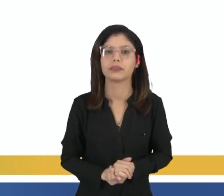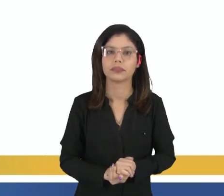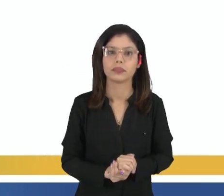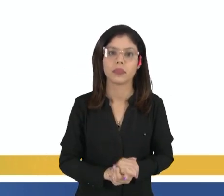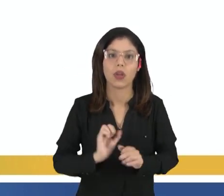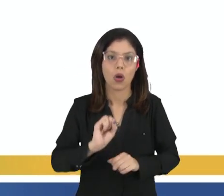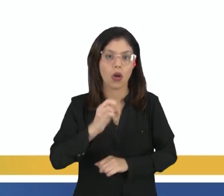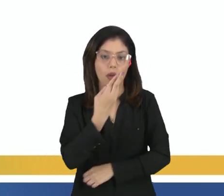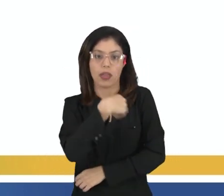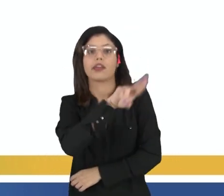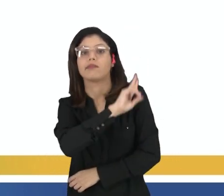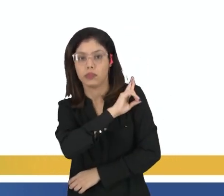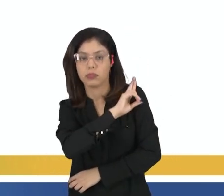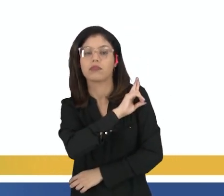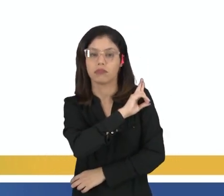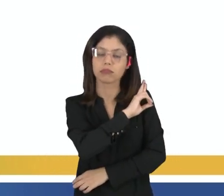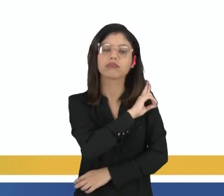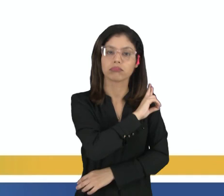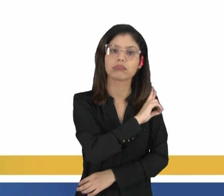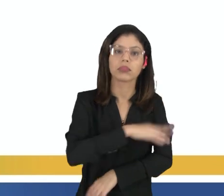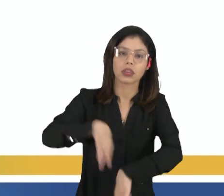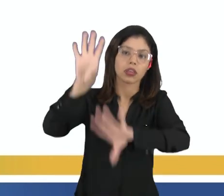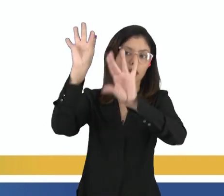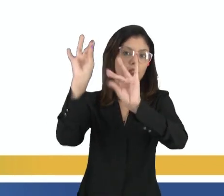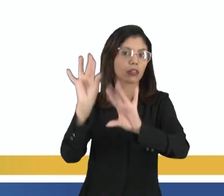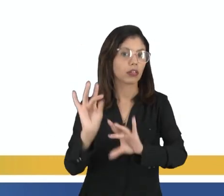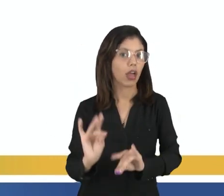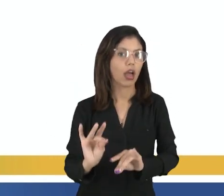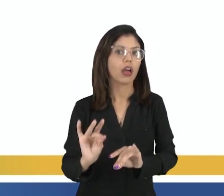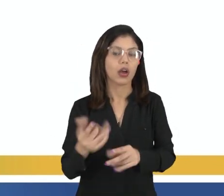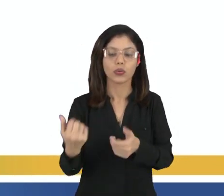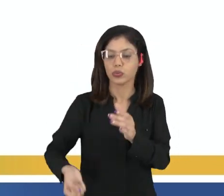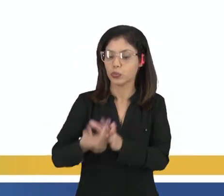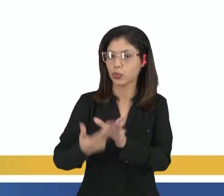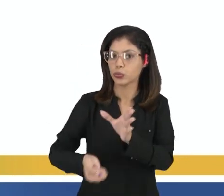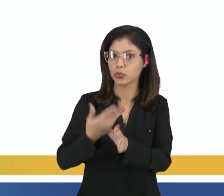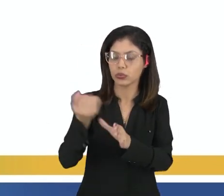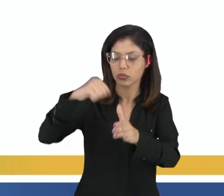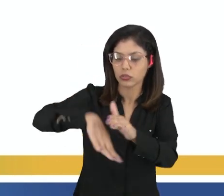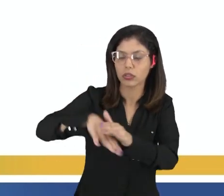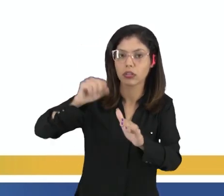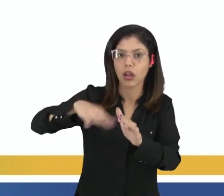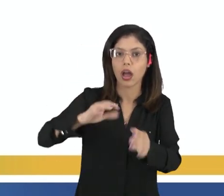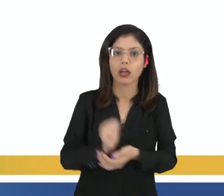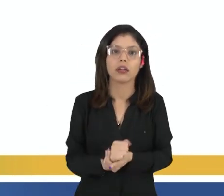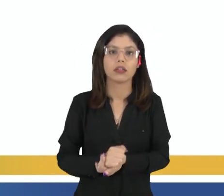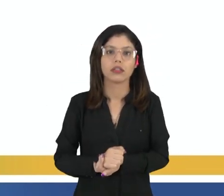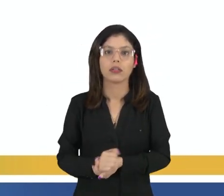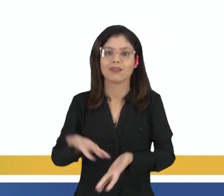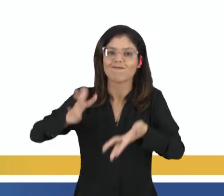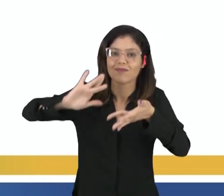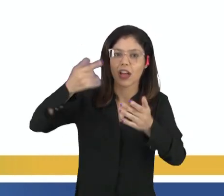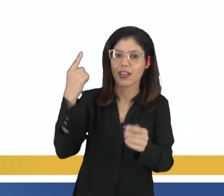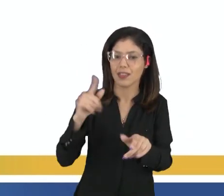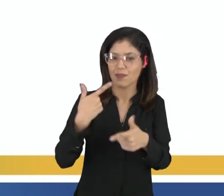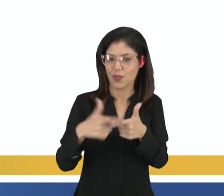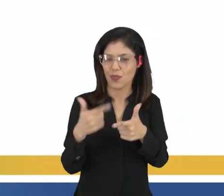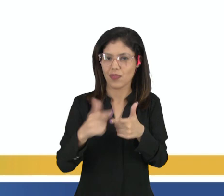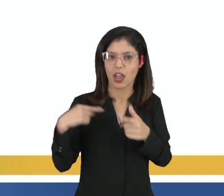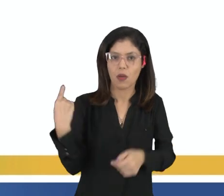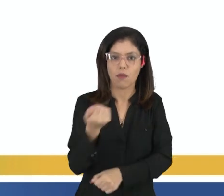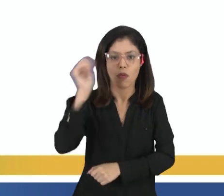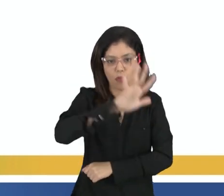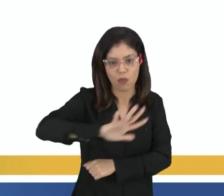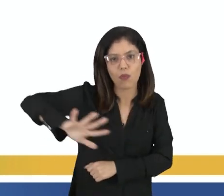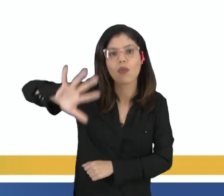ou responsabilidade com esse descarte ou com esses produtos, a gente pode estar contaminando por completo